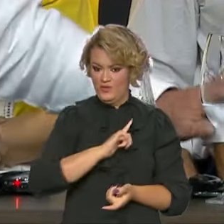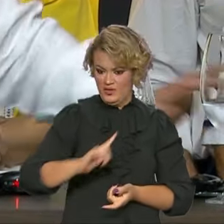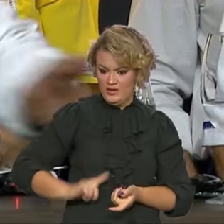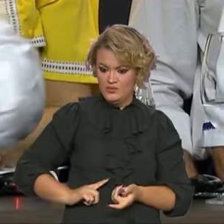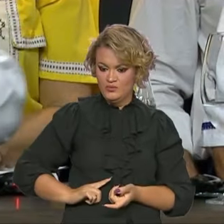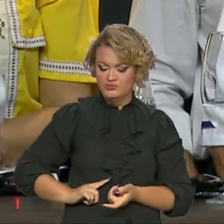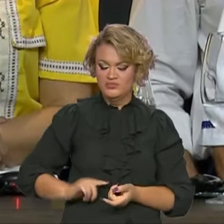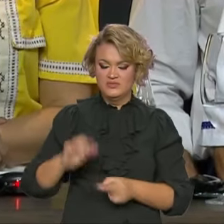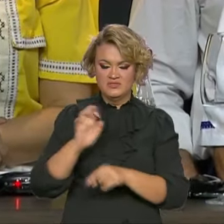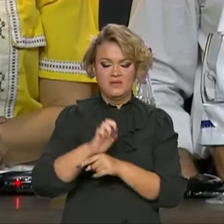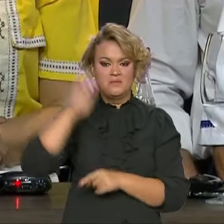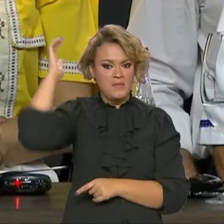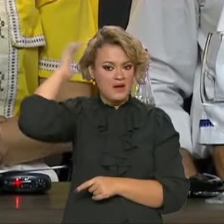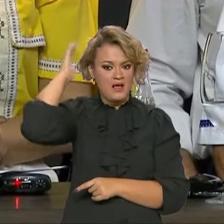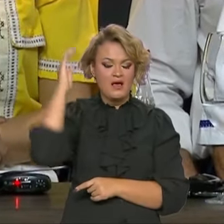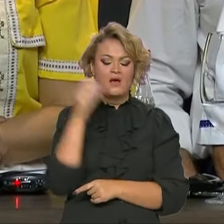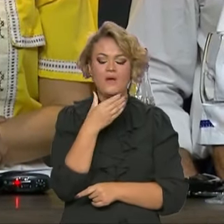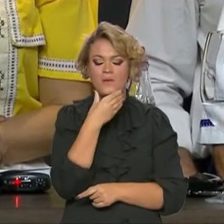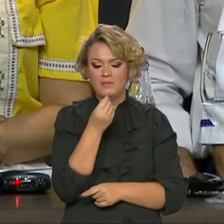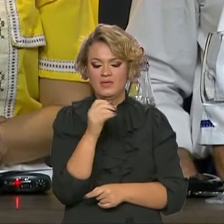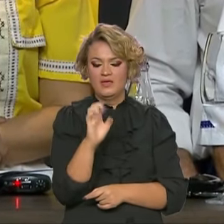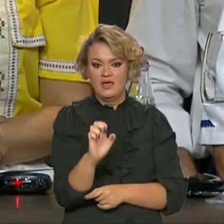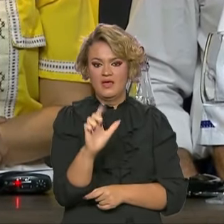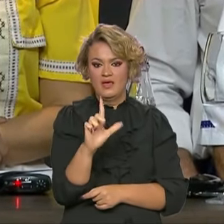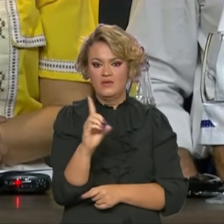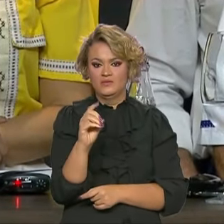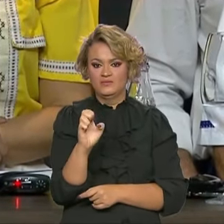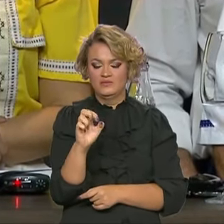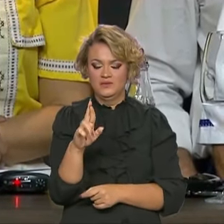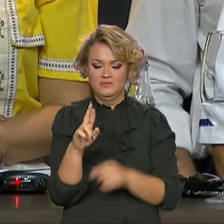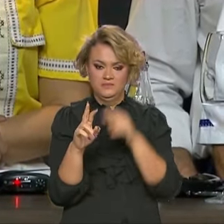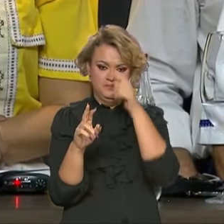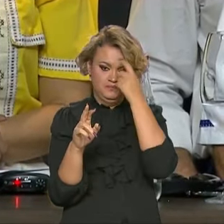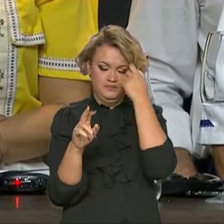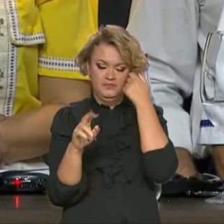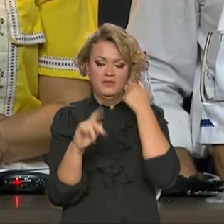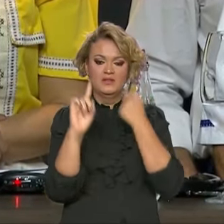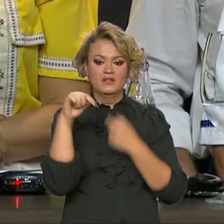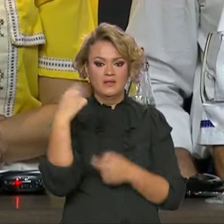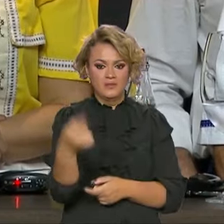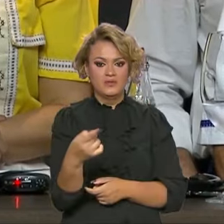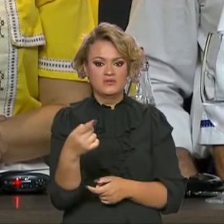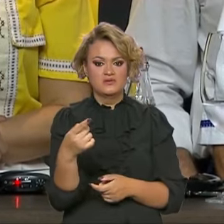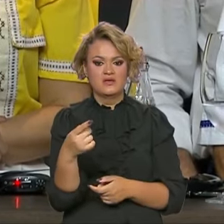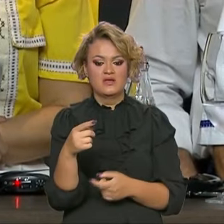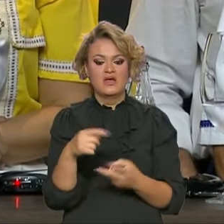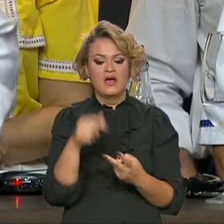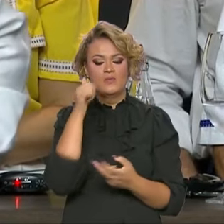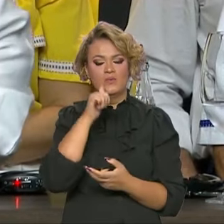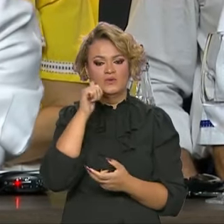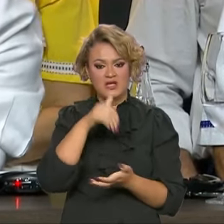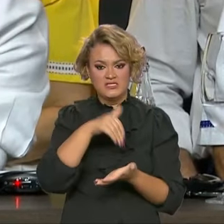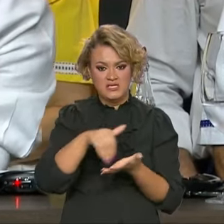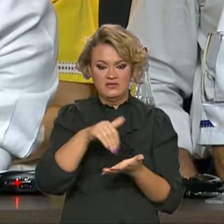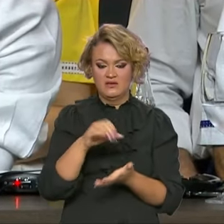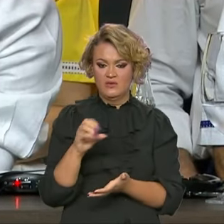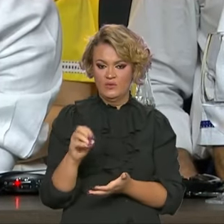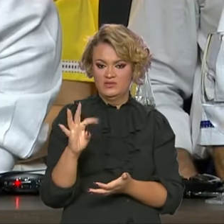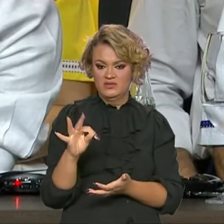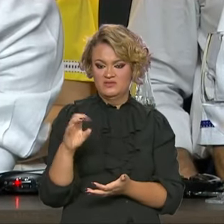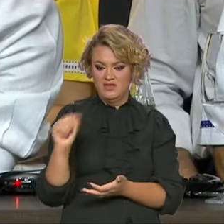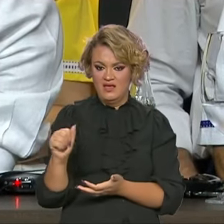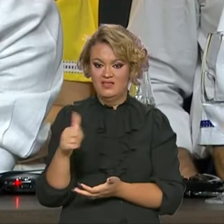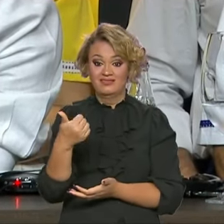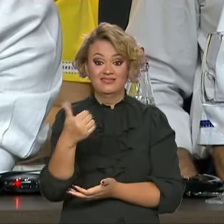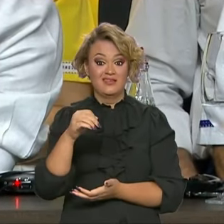do estado do Pará, o companheiro Helder Barbalho. Na sequência, a secretária-geral da OTCA